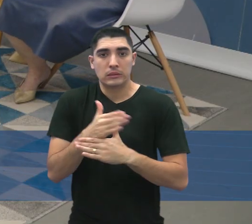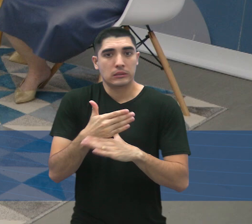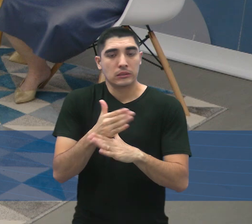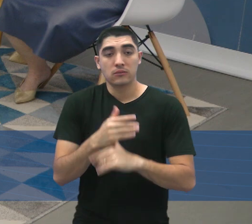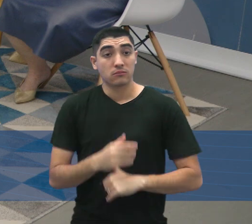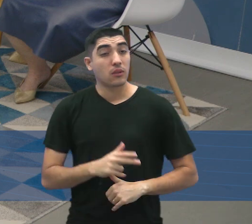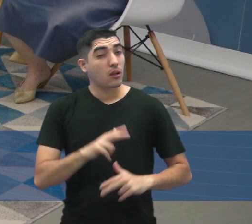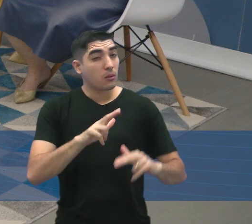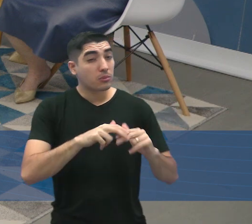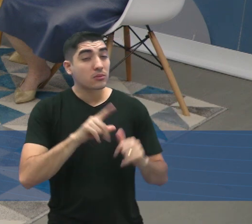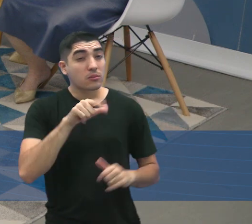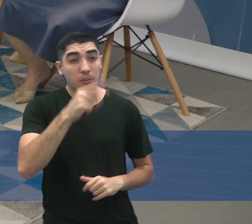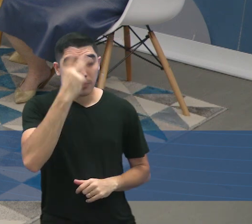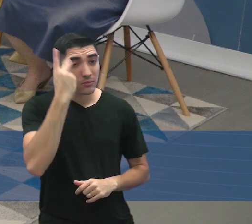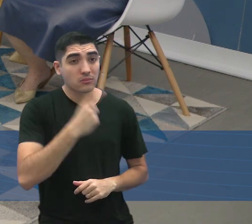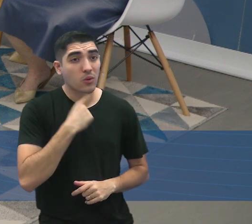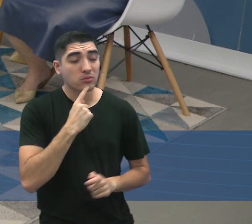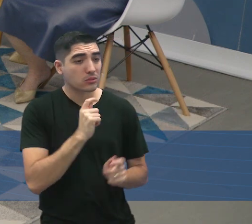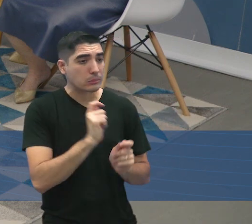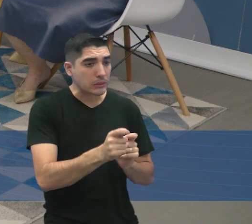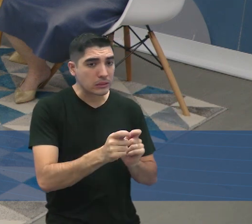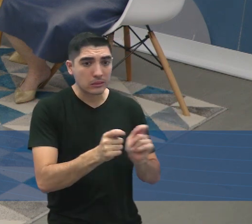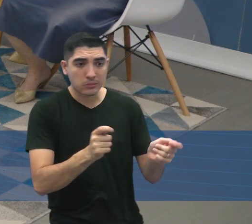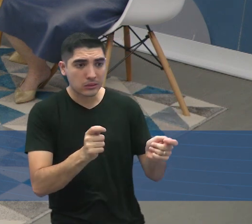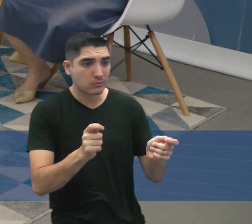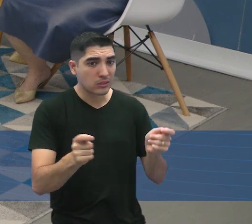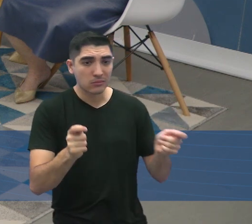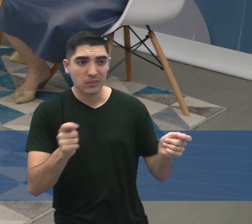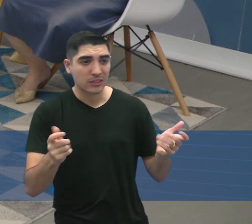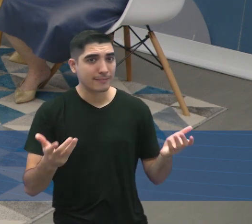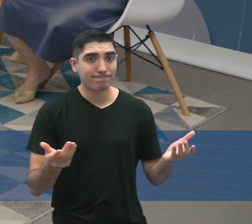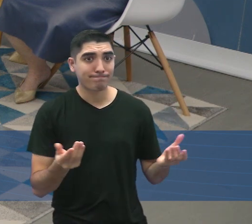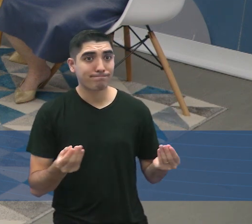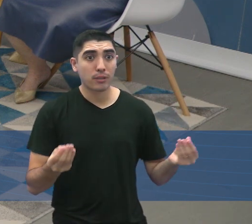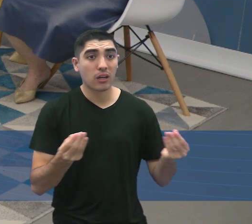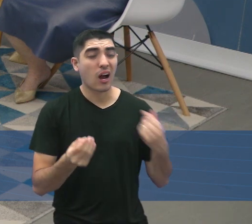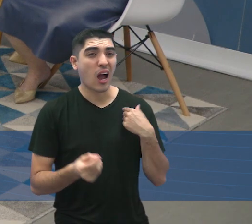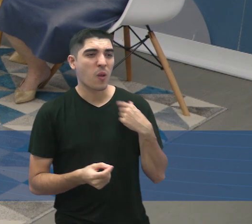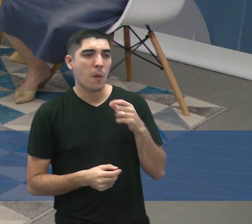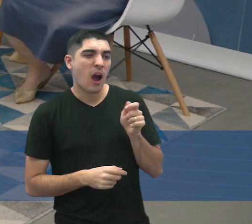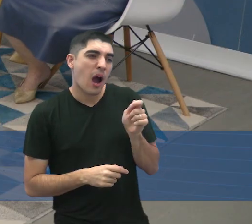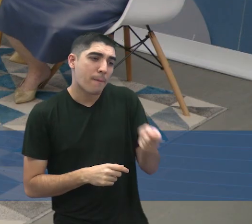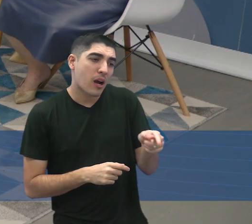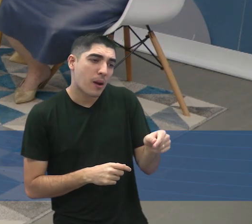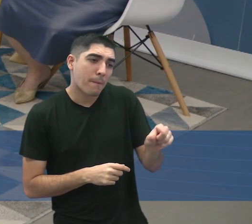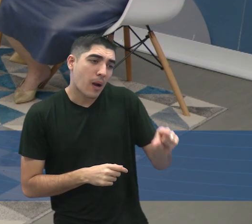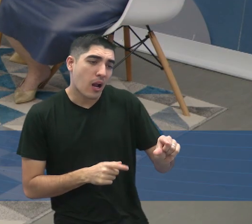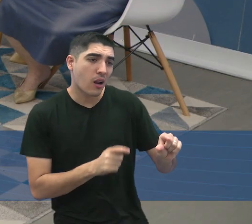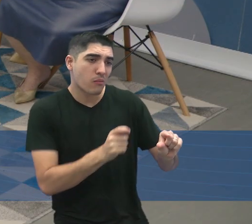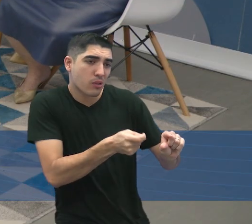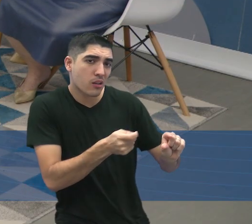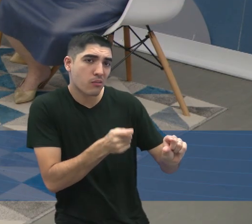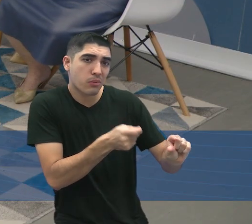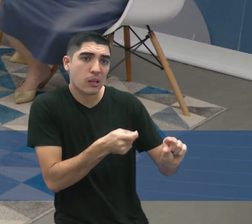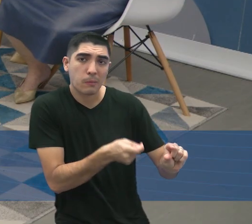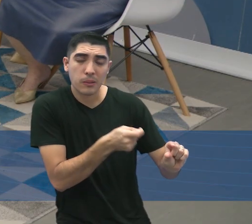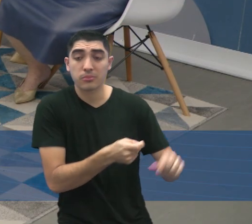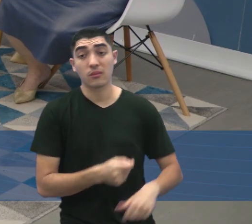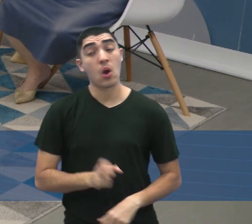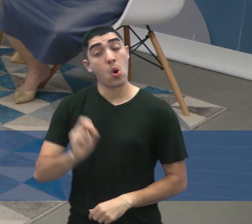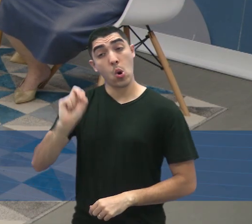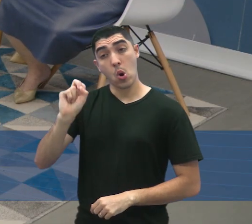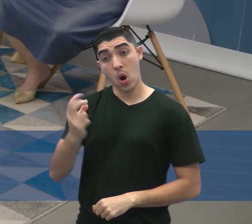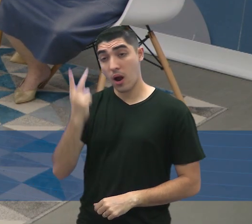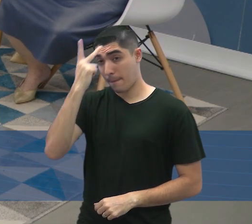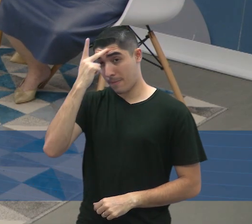tudo é quando não consegue pagar e começa a pagar somente pequenos valores, daí complica, ou né? então, Rafa, pior do que isso,